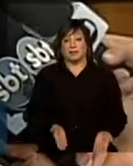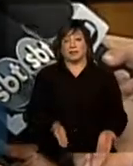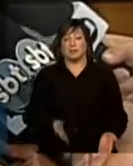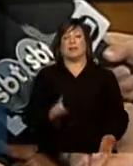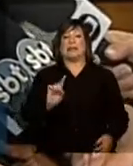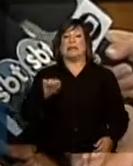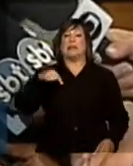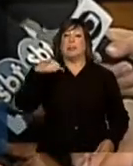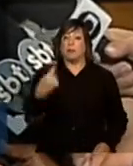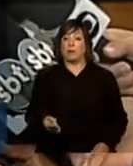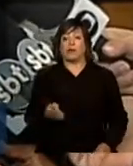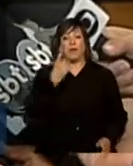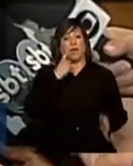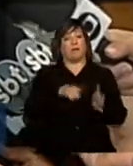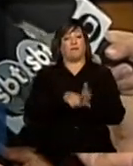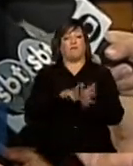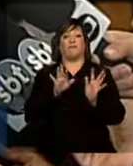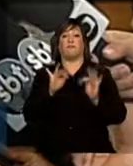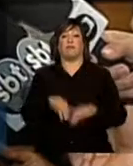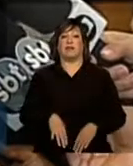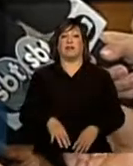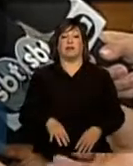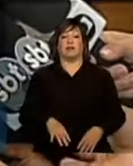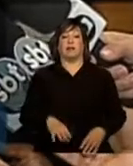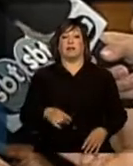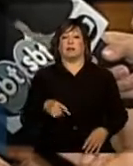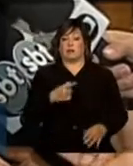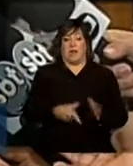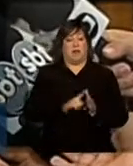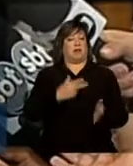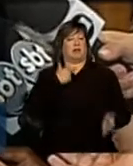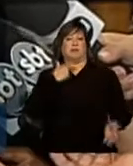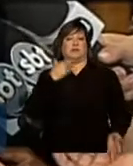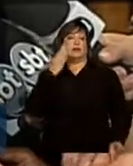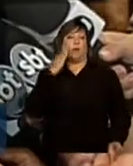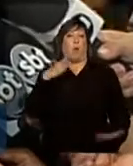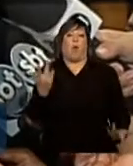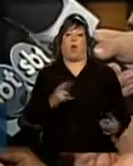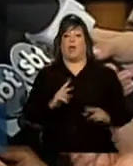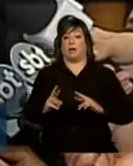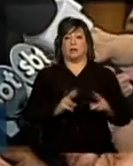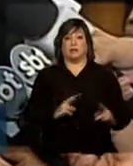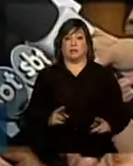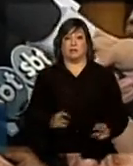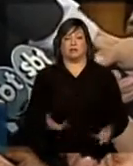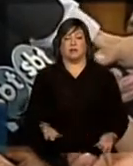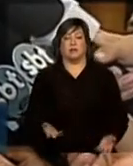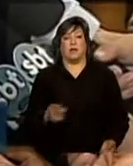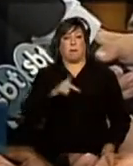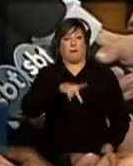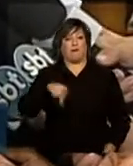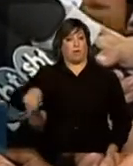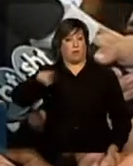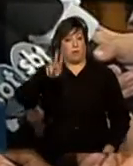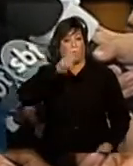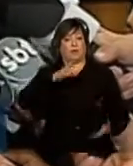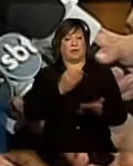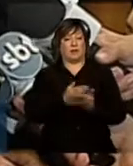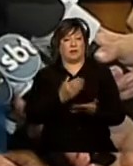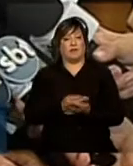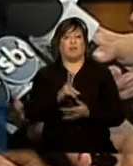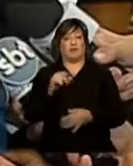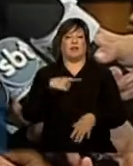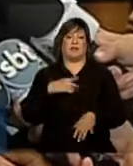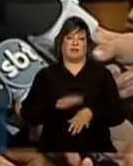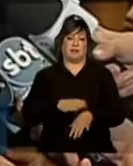Nós só saberemos isso depois da avaliação final. Ninguém sabe, antes da avaliação final, qual que é o resultado, né? Os professores das universidades terão essa